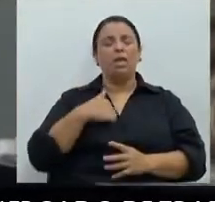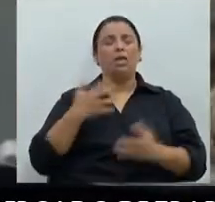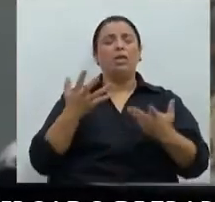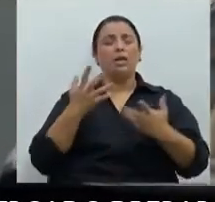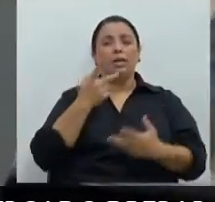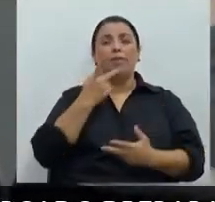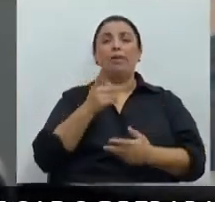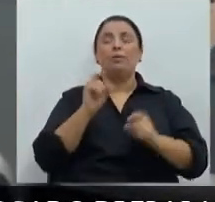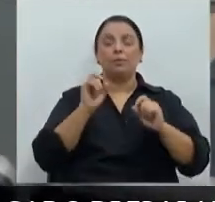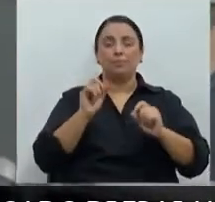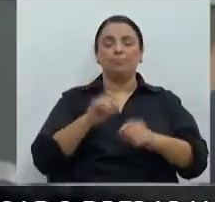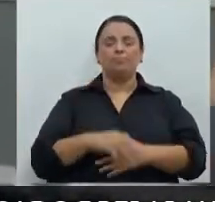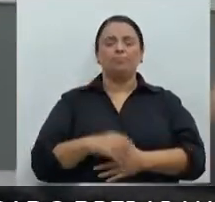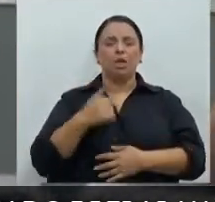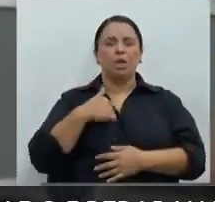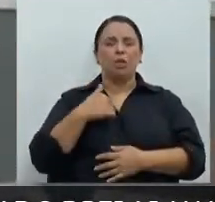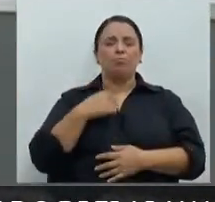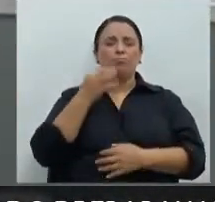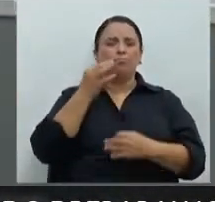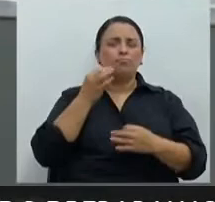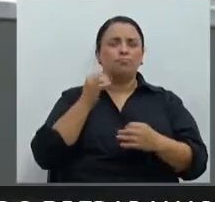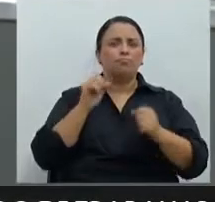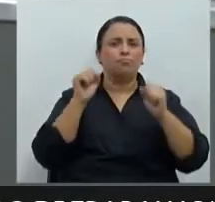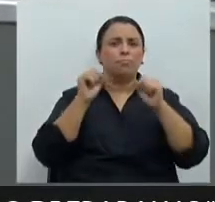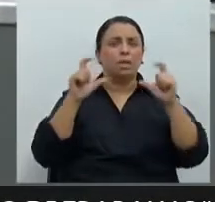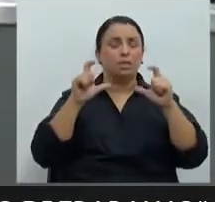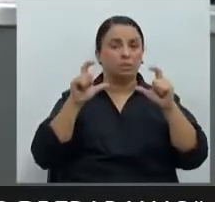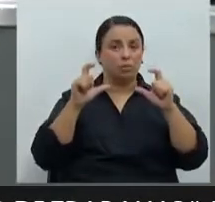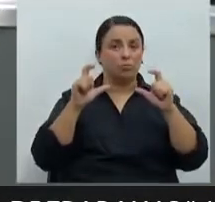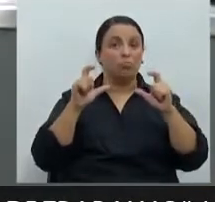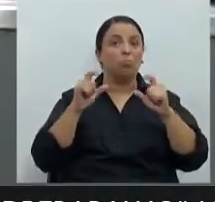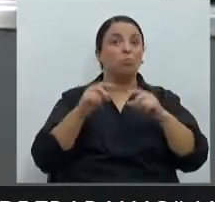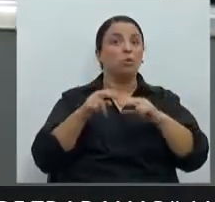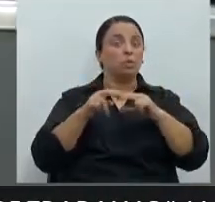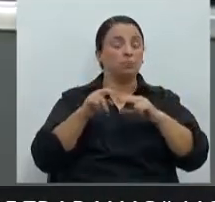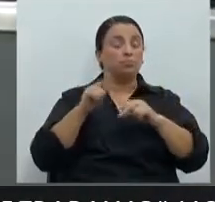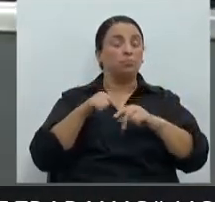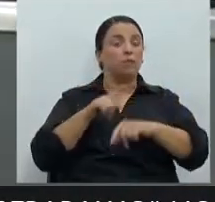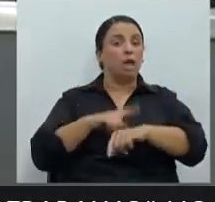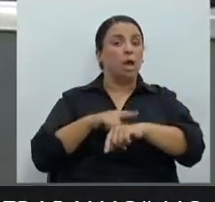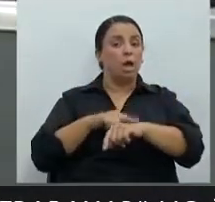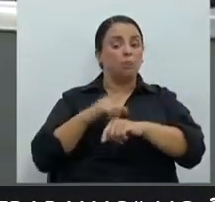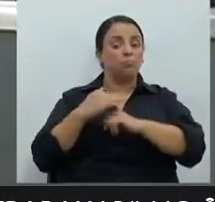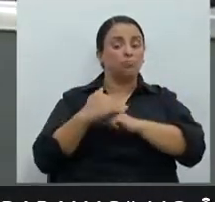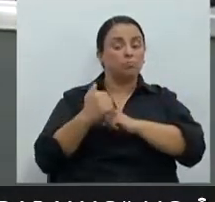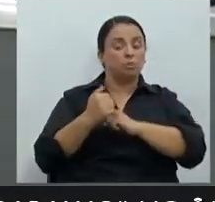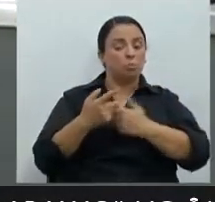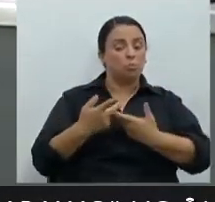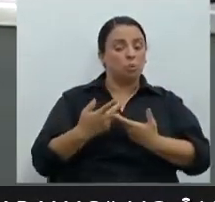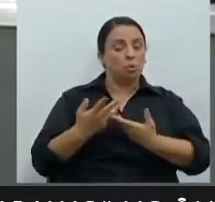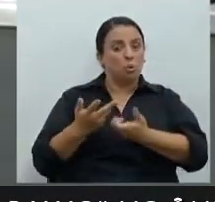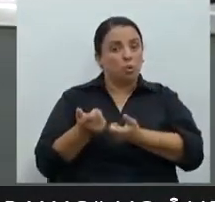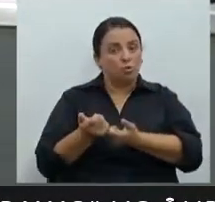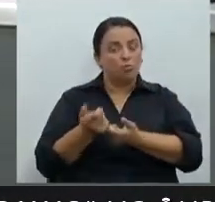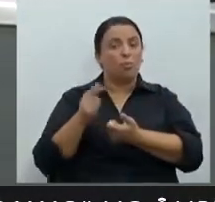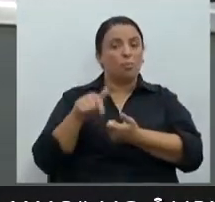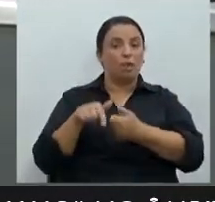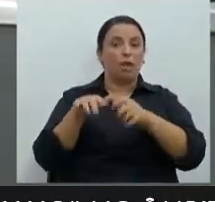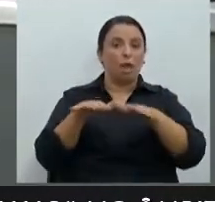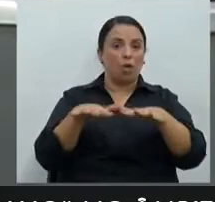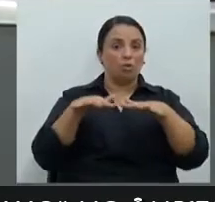me chamou a atenção, quando eu fui convidada para a audiência, o Juscelmar me mandou o convite pelo